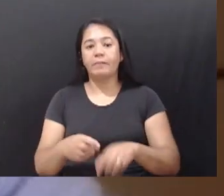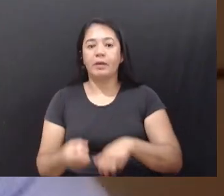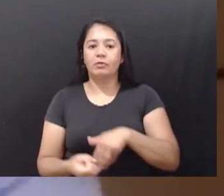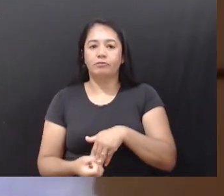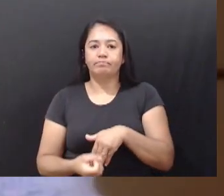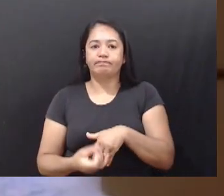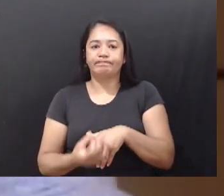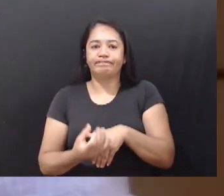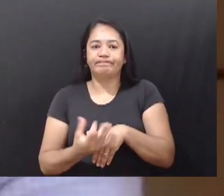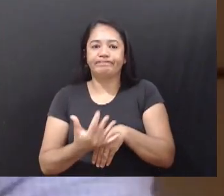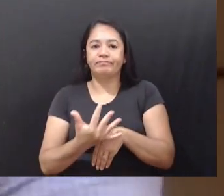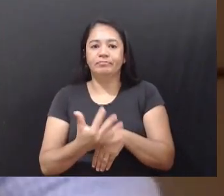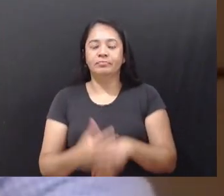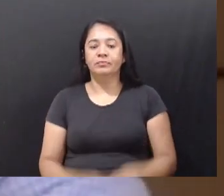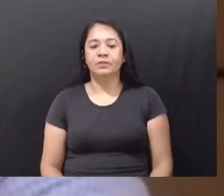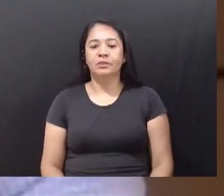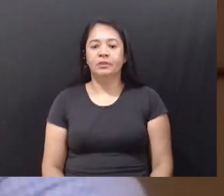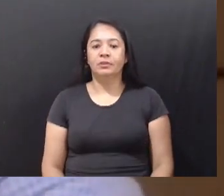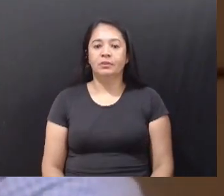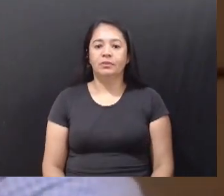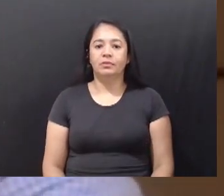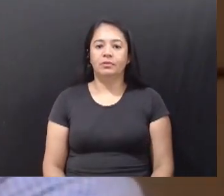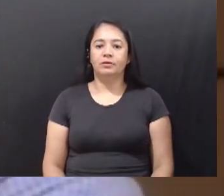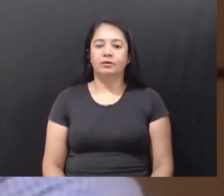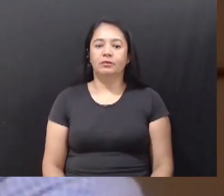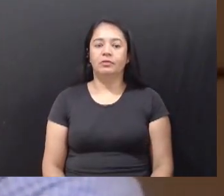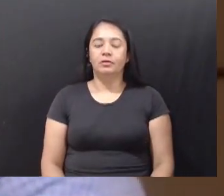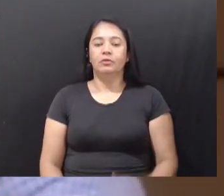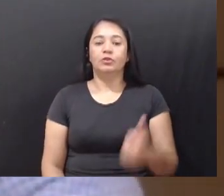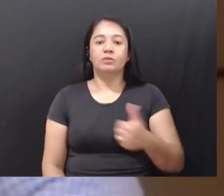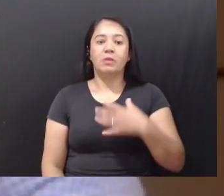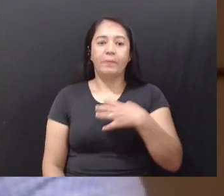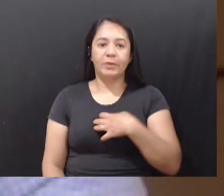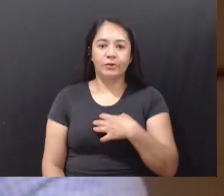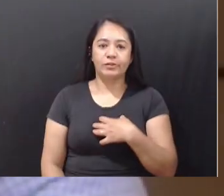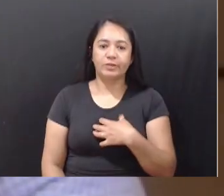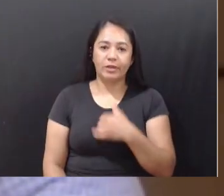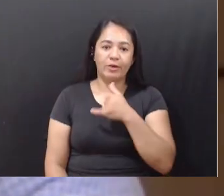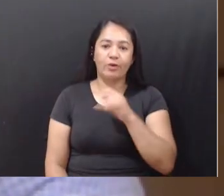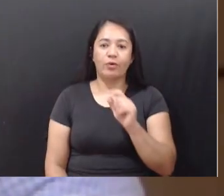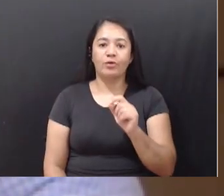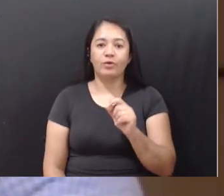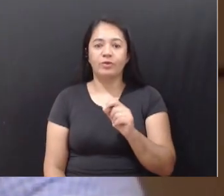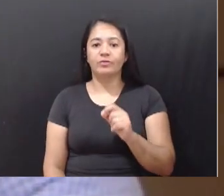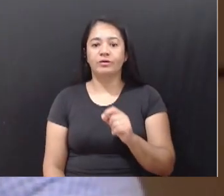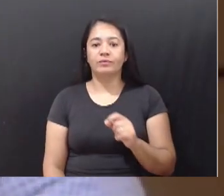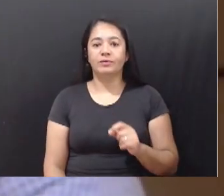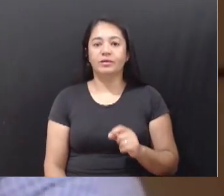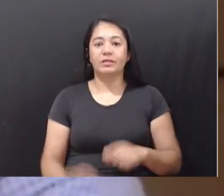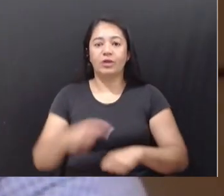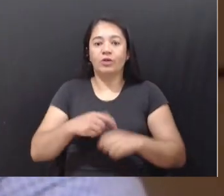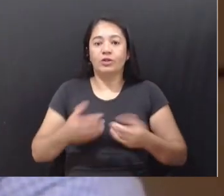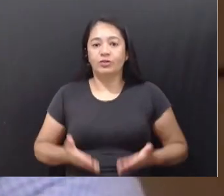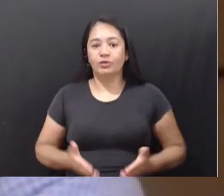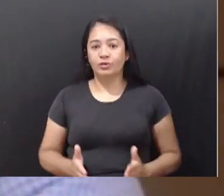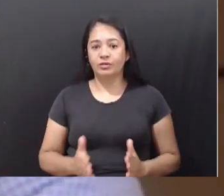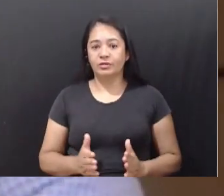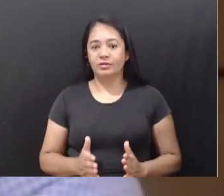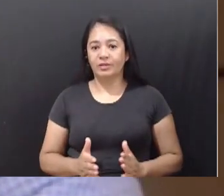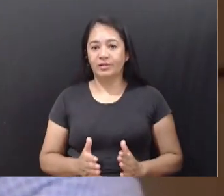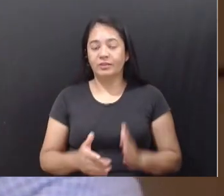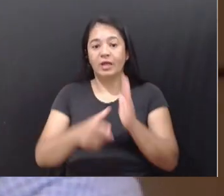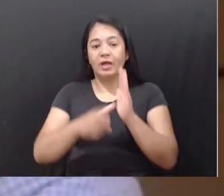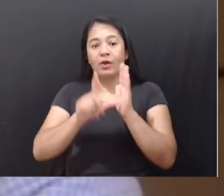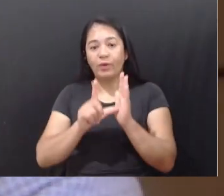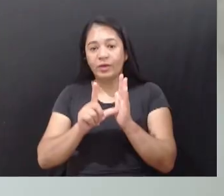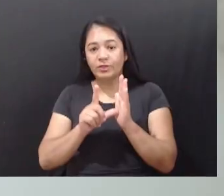podem desencadear o problema e até mesmo infecções. Usualmente, os primeiros sintomas, infelizmente, são